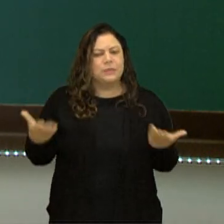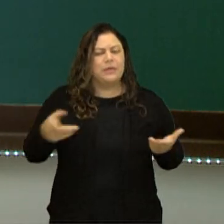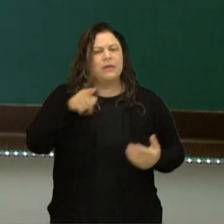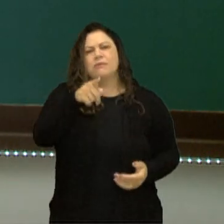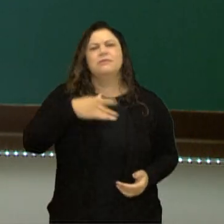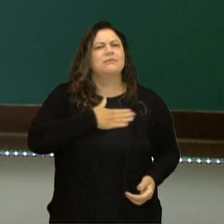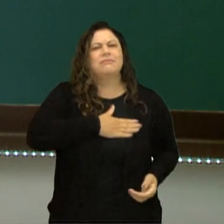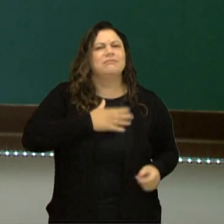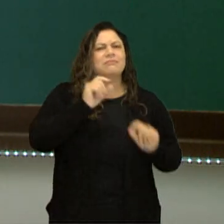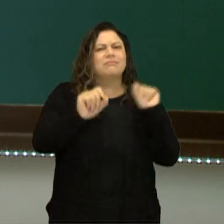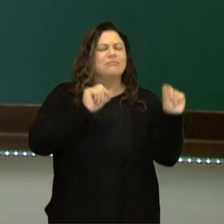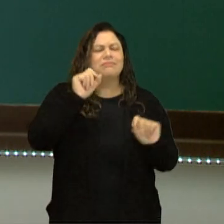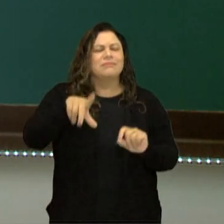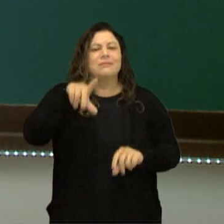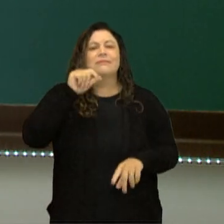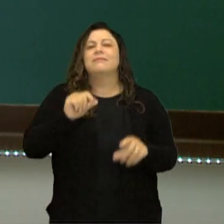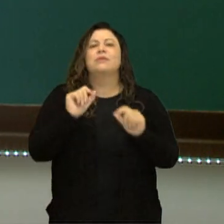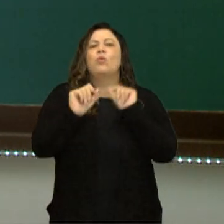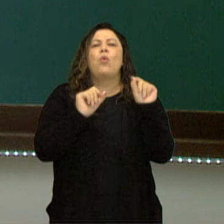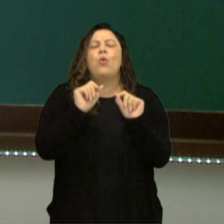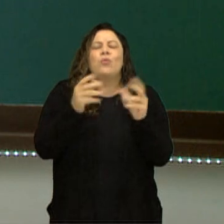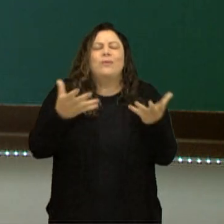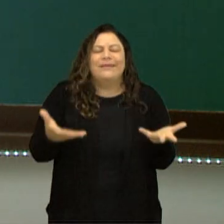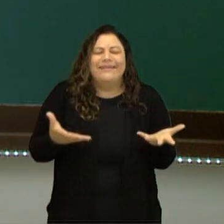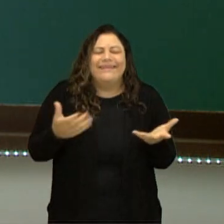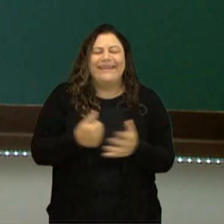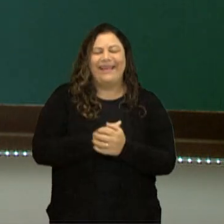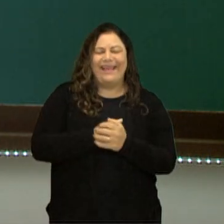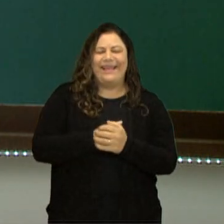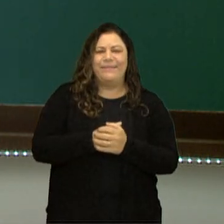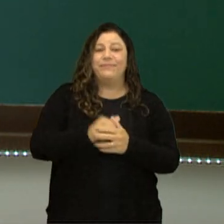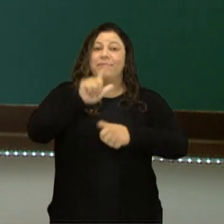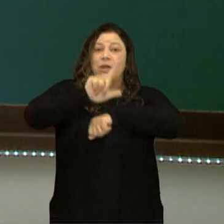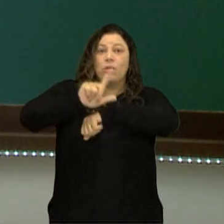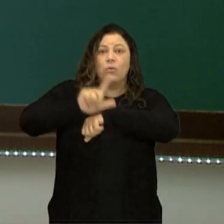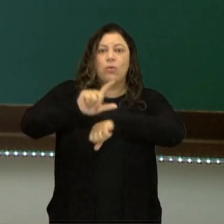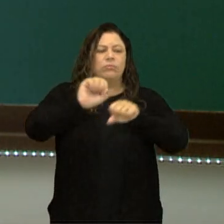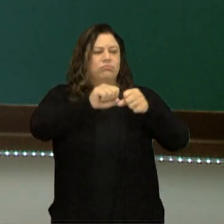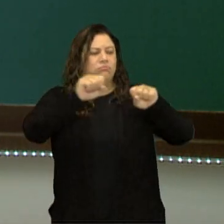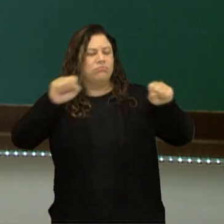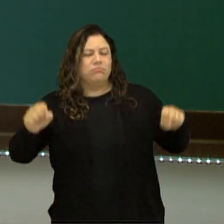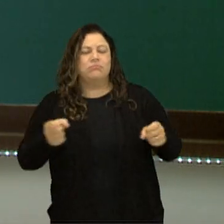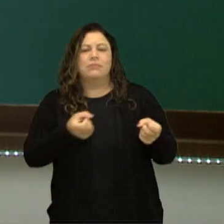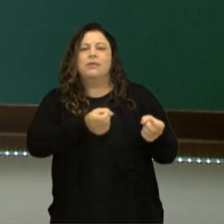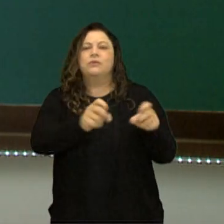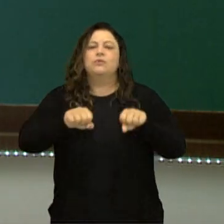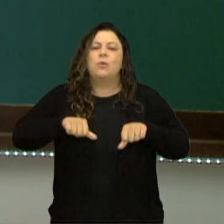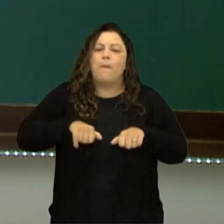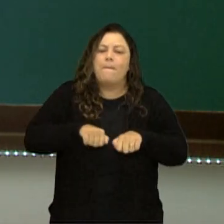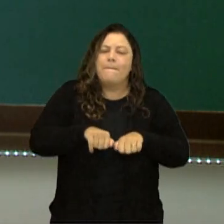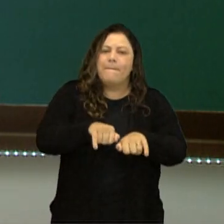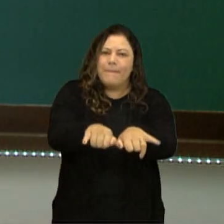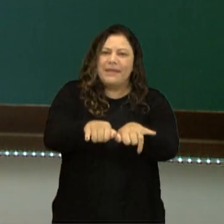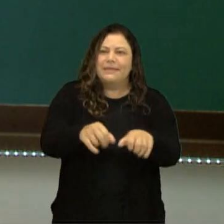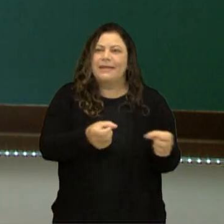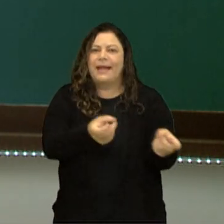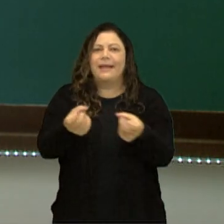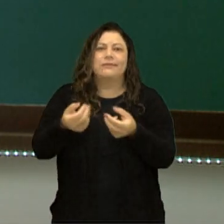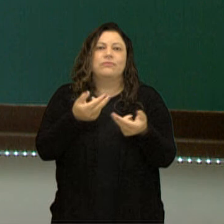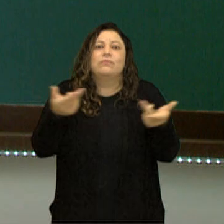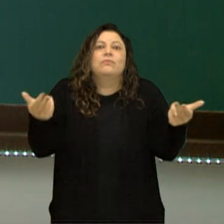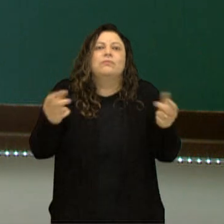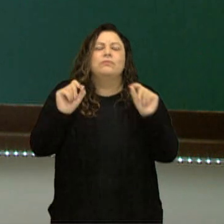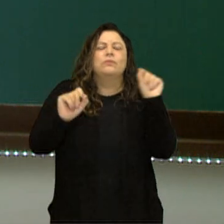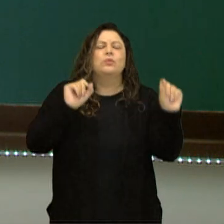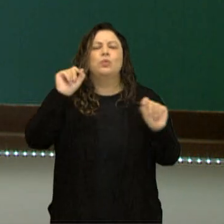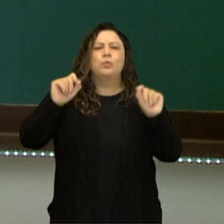Que lugar você prefere? Você gosta de ir em grandes lojas, em grandes supermercados, ou você gosta de ir nos menores? Como é a sua cidade?